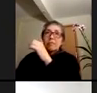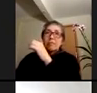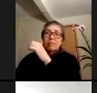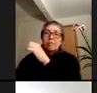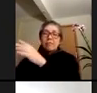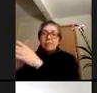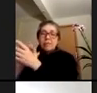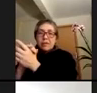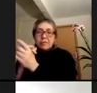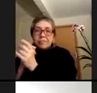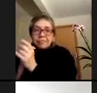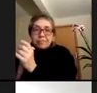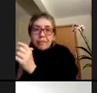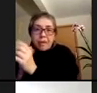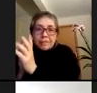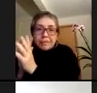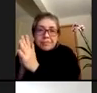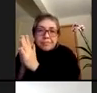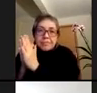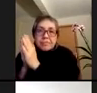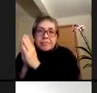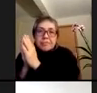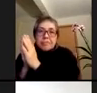diferencial, daqui a alguns anos vai ser um pré-requisito.